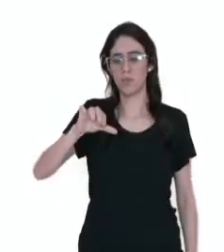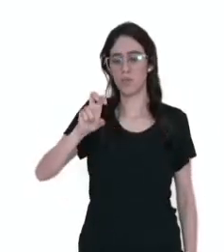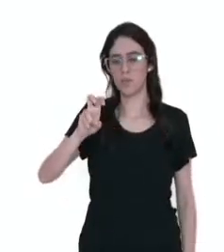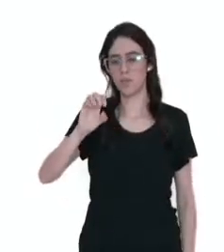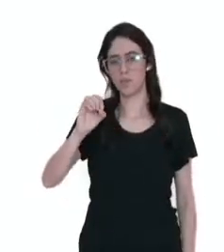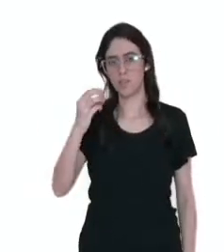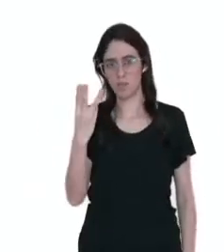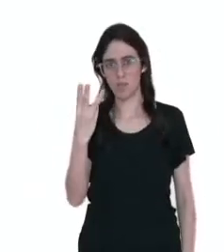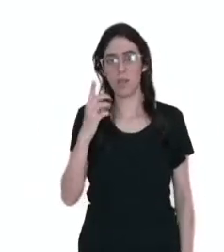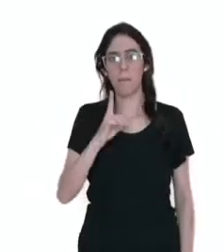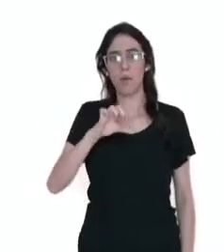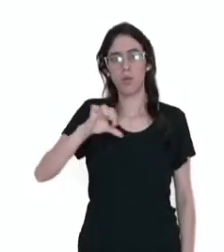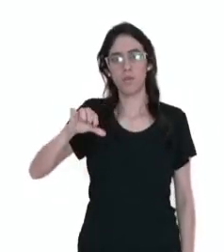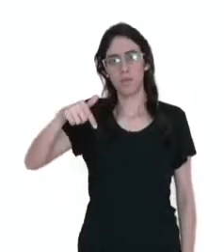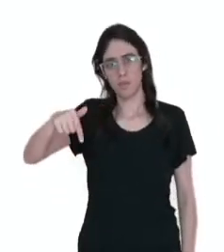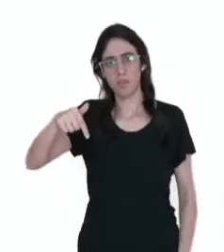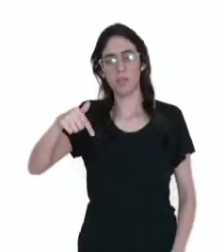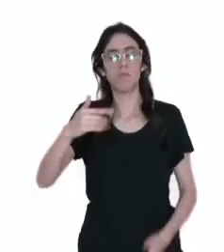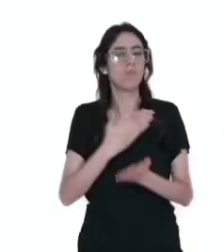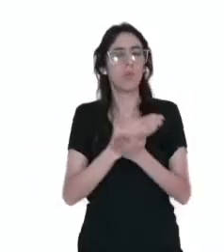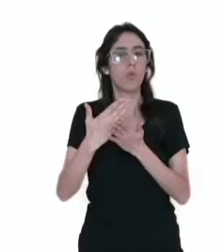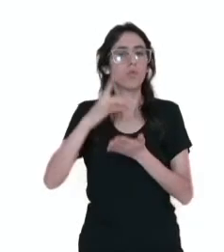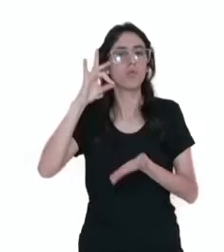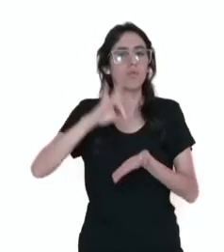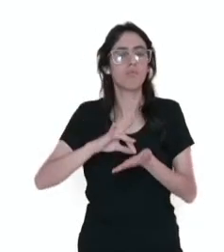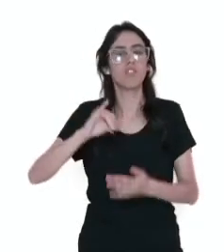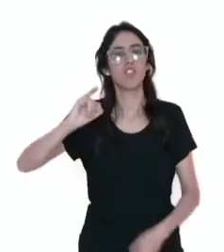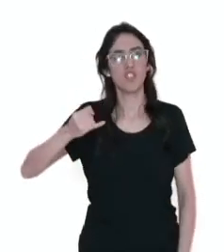1997 e que entrou em vigor a partir de janeiro de